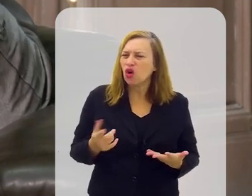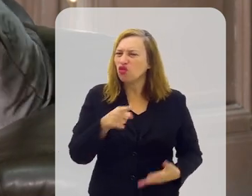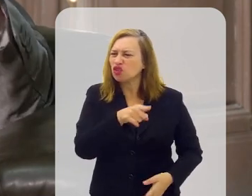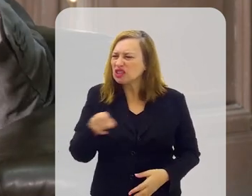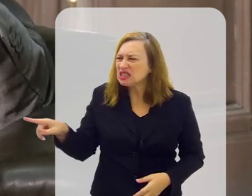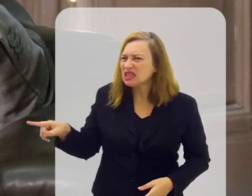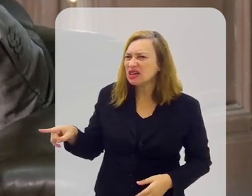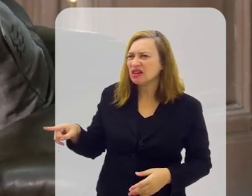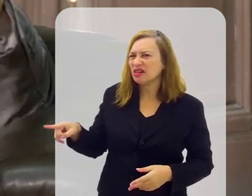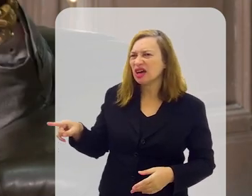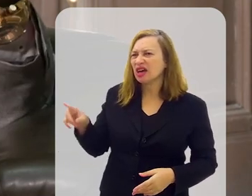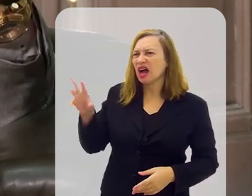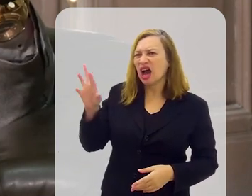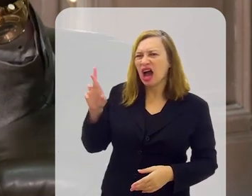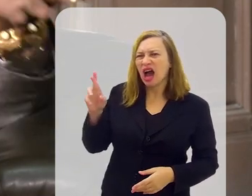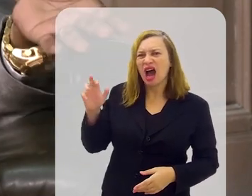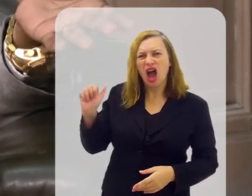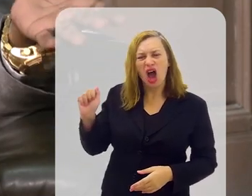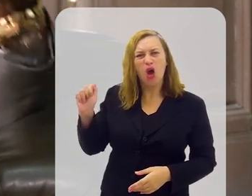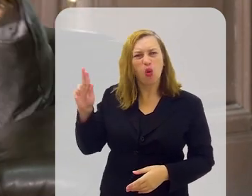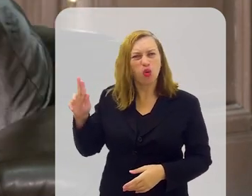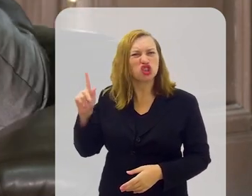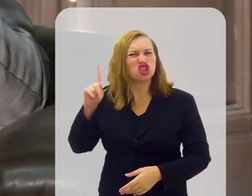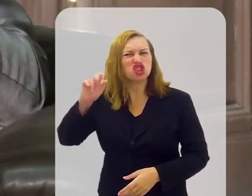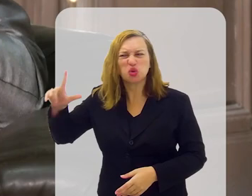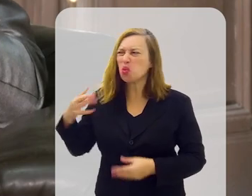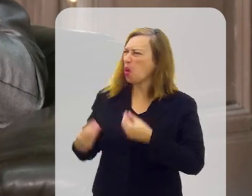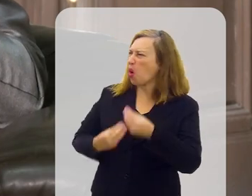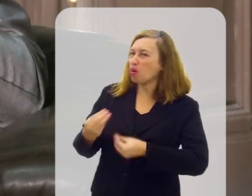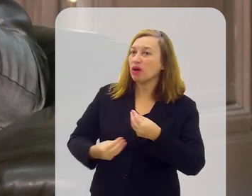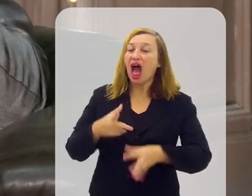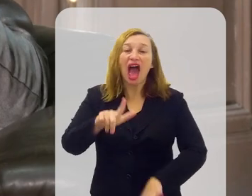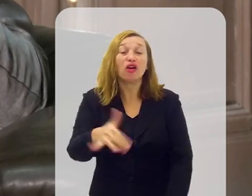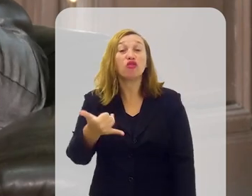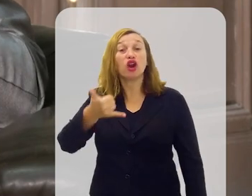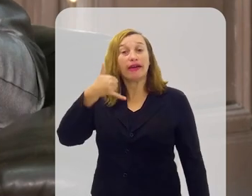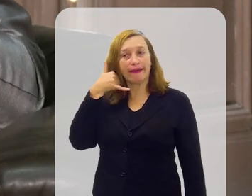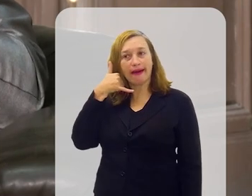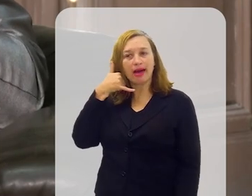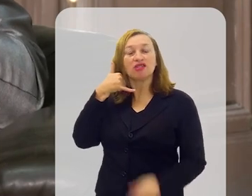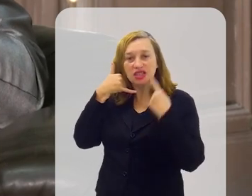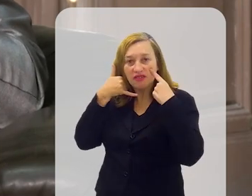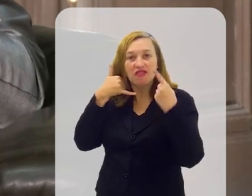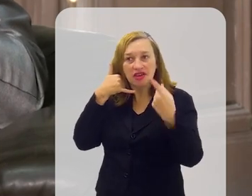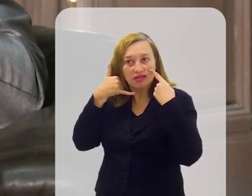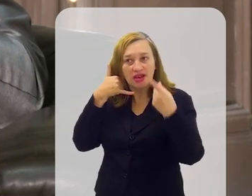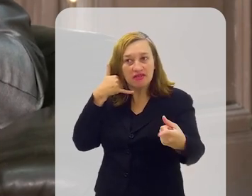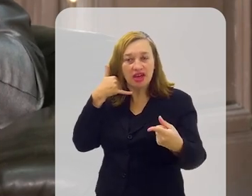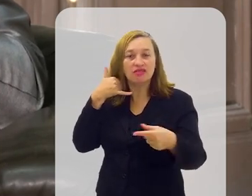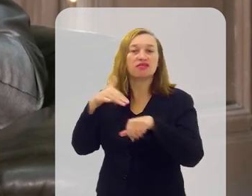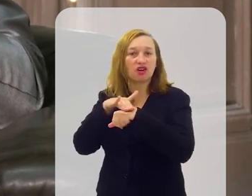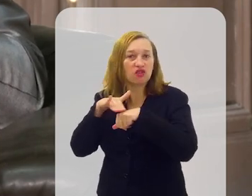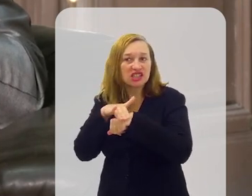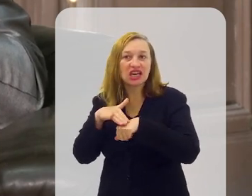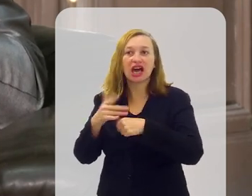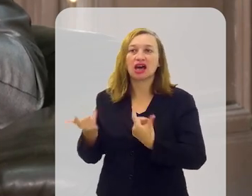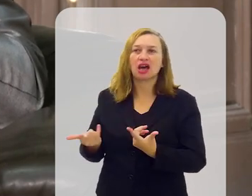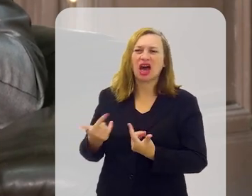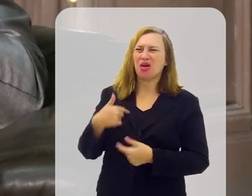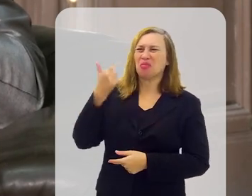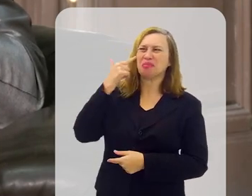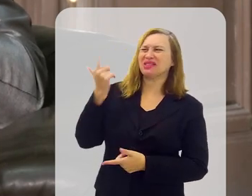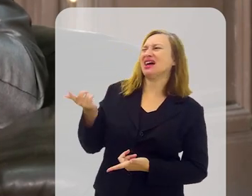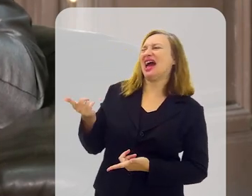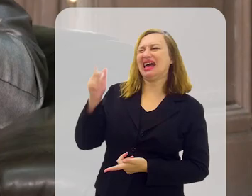falou assim, você vai no Raul Gil? Eu falei, vou no Raul Gil? Como assim vou no Raul Gil? Ele falou assim, não, tu vai ver, eu vou ligar para um cara e você vai ver, você vai conversar com o cara. Aí